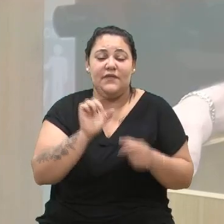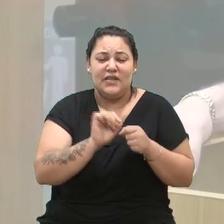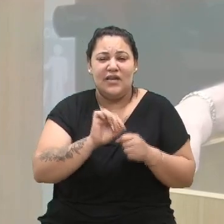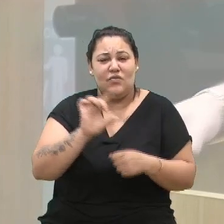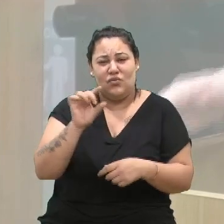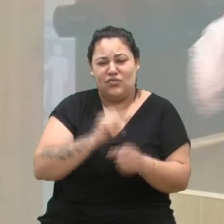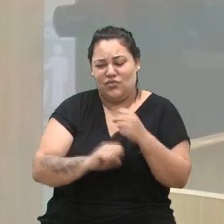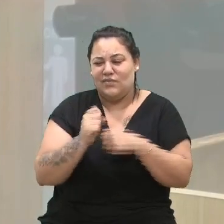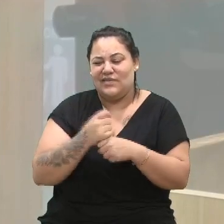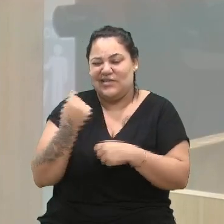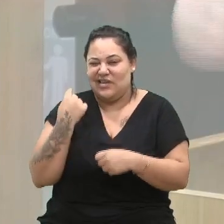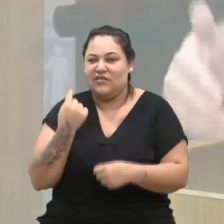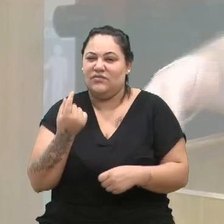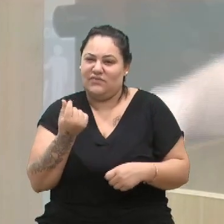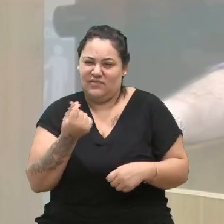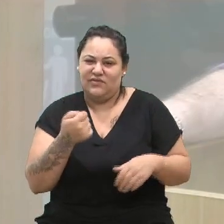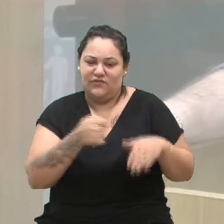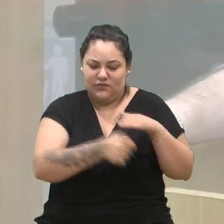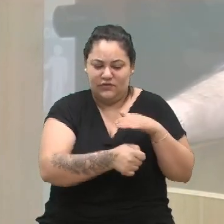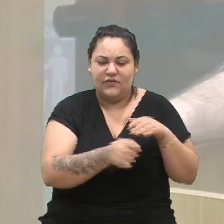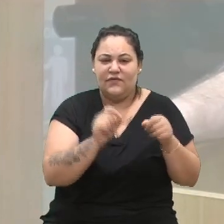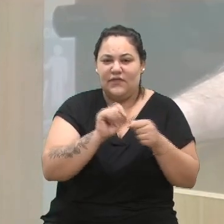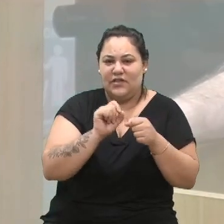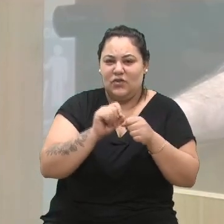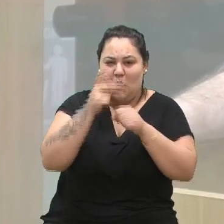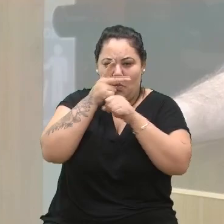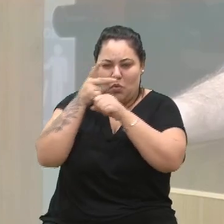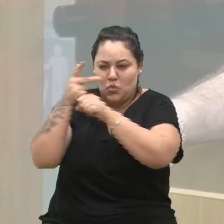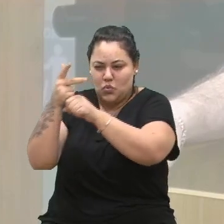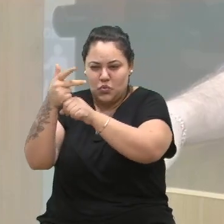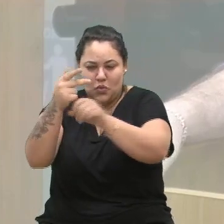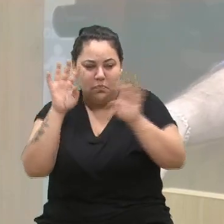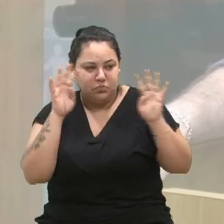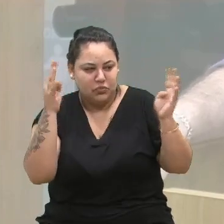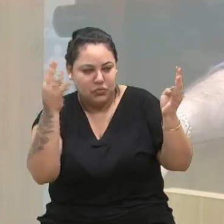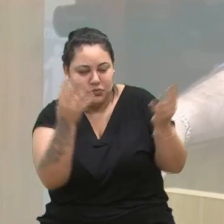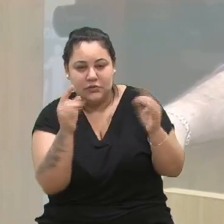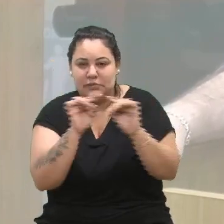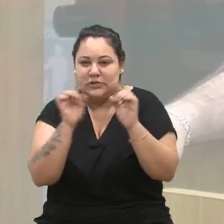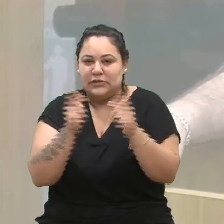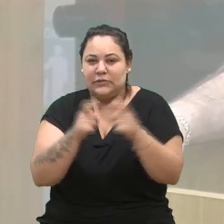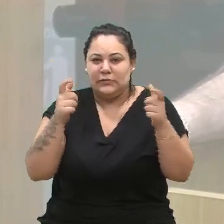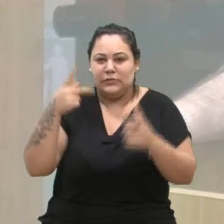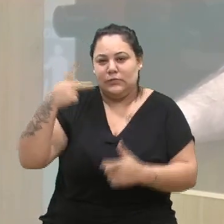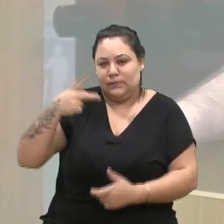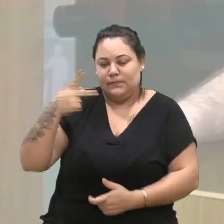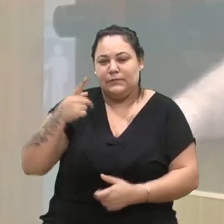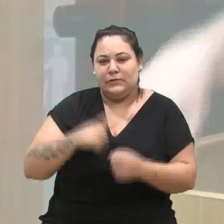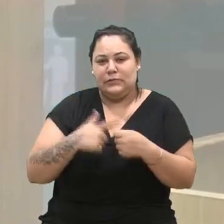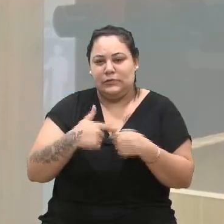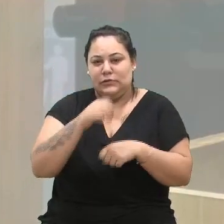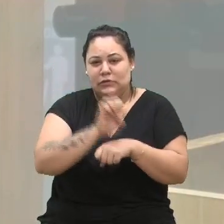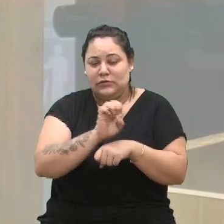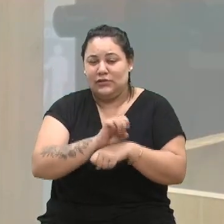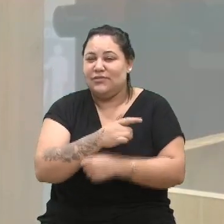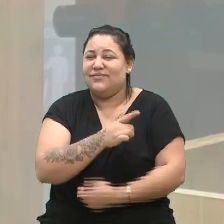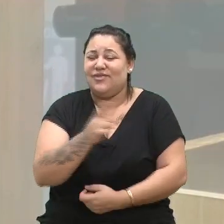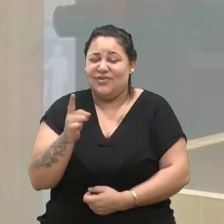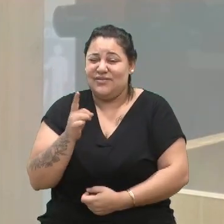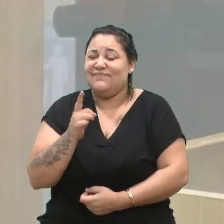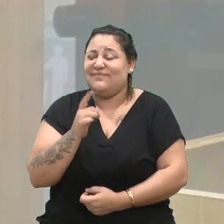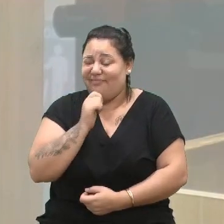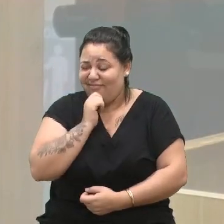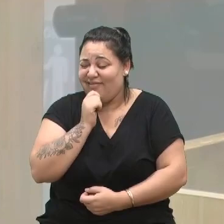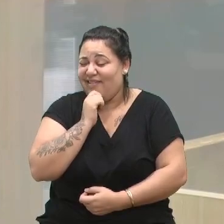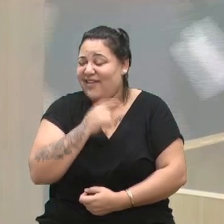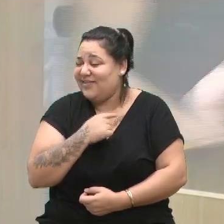de investimento com essa questão de cercamento eletrônico, mas para ser a segunda maior cidade do estado, nós estamos muito,